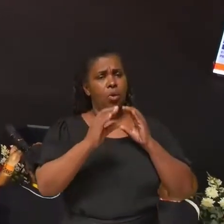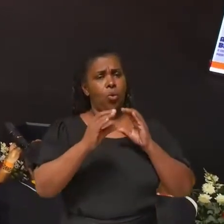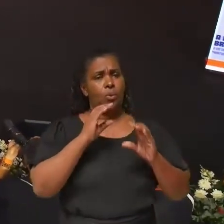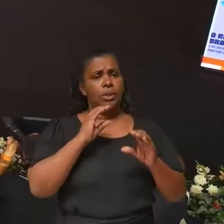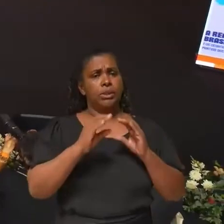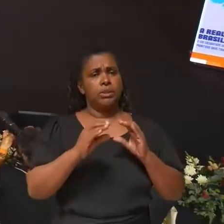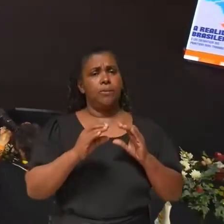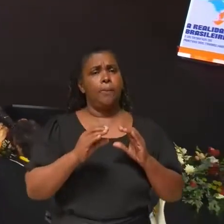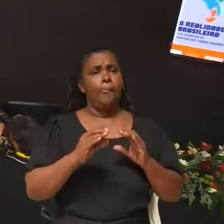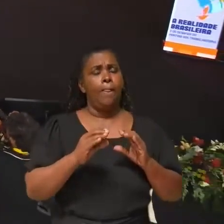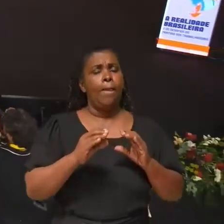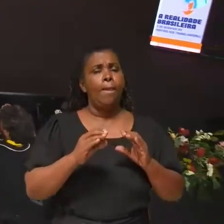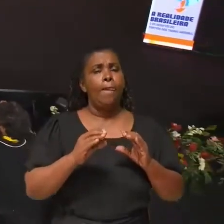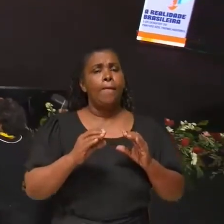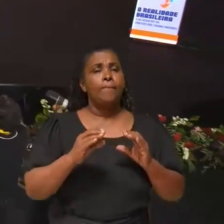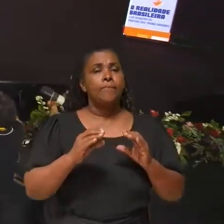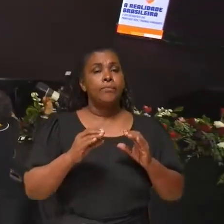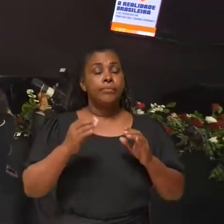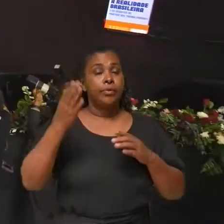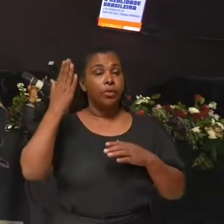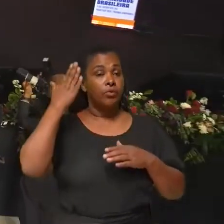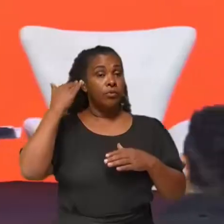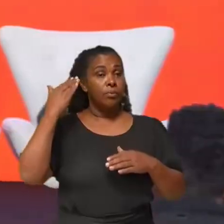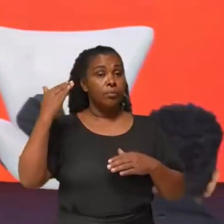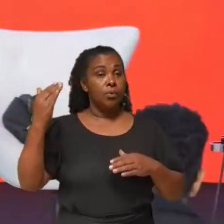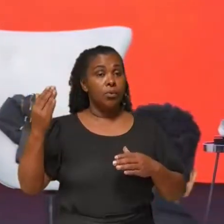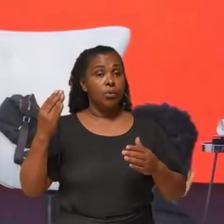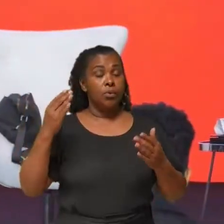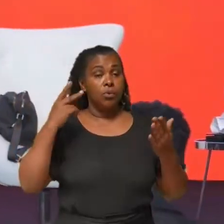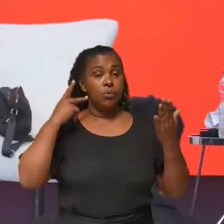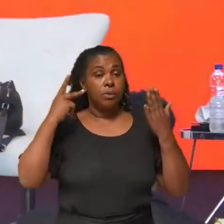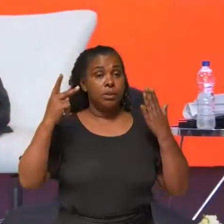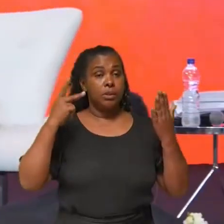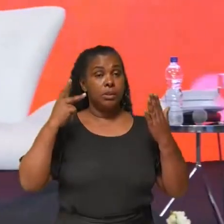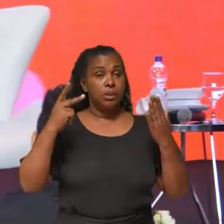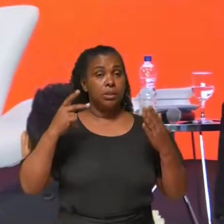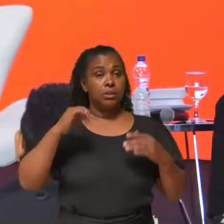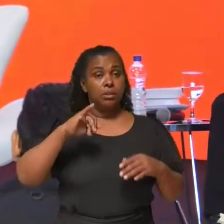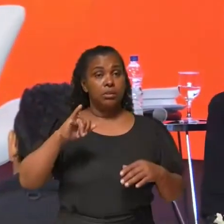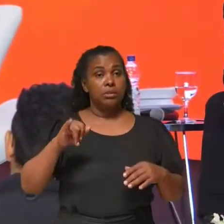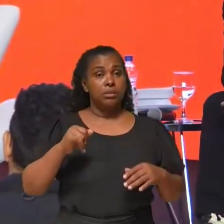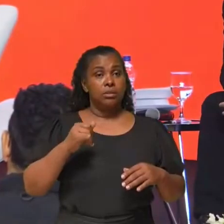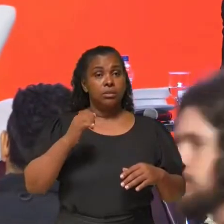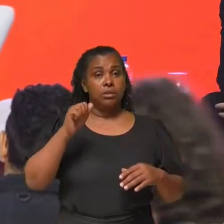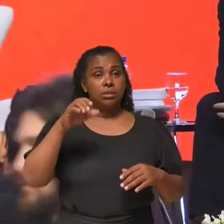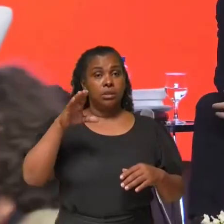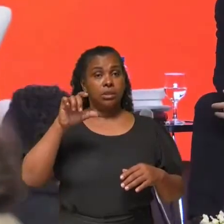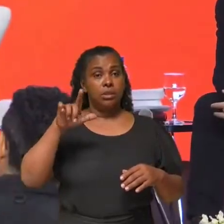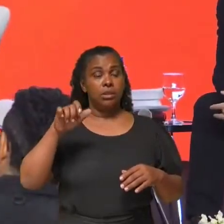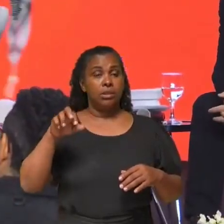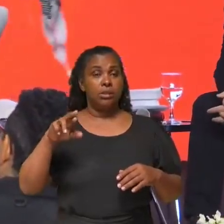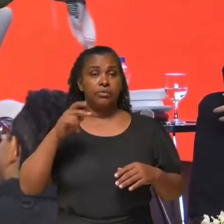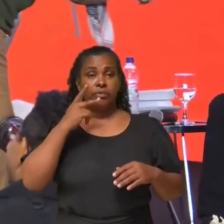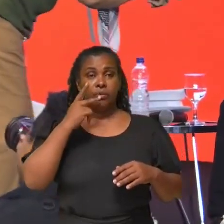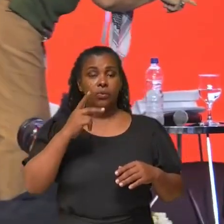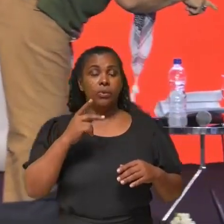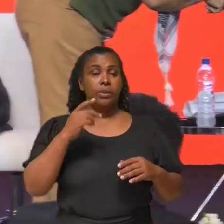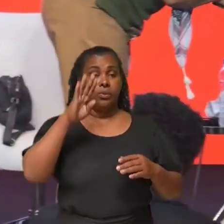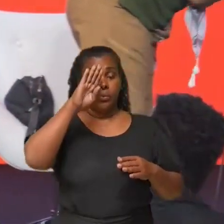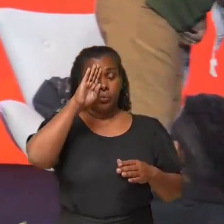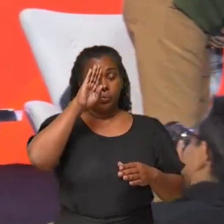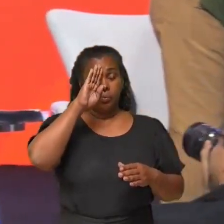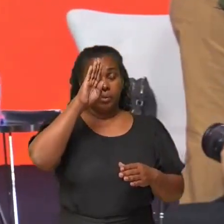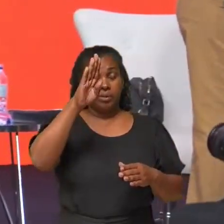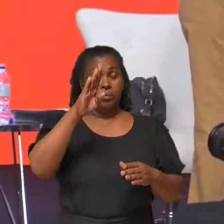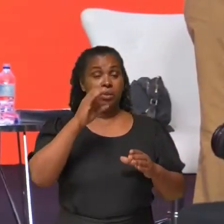Um famoso psicanalista, Jacques Lacan, dizia: a essência da comunicação é um mal-entendido. Então, nós vamos sair